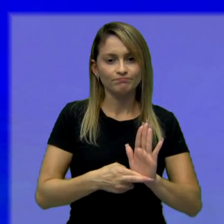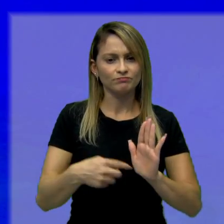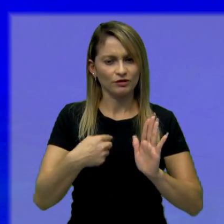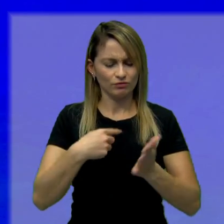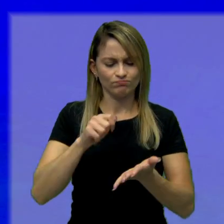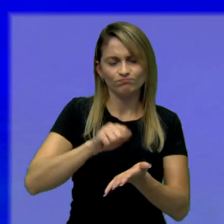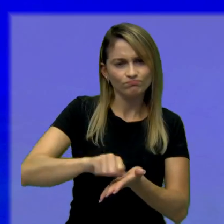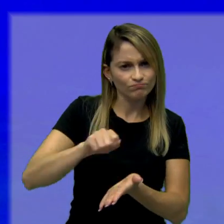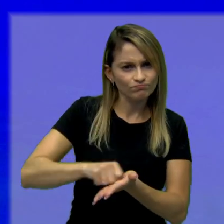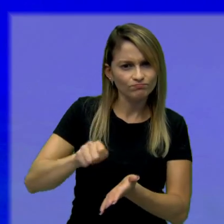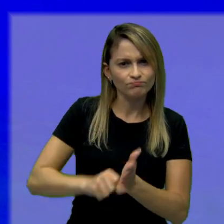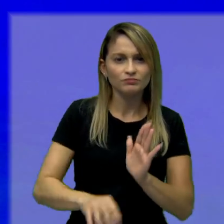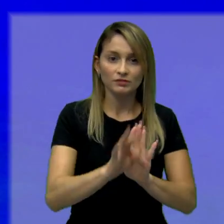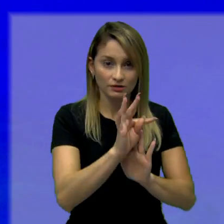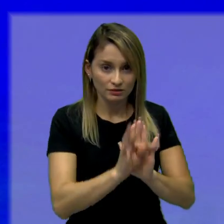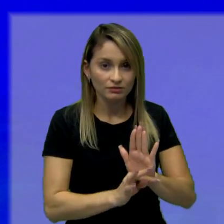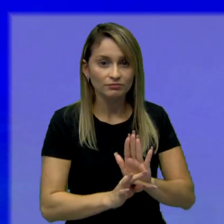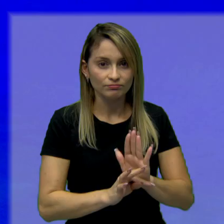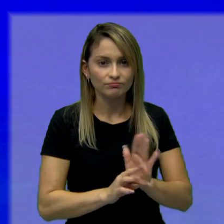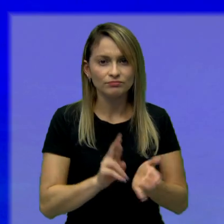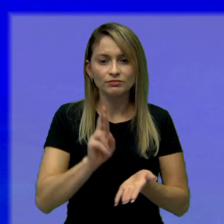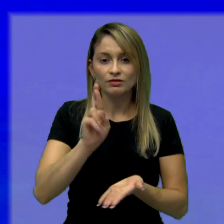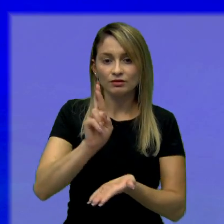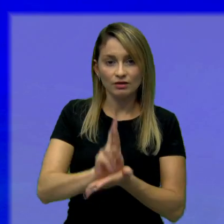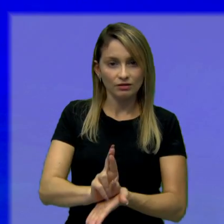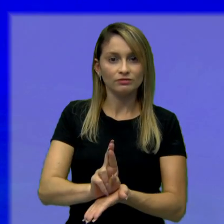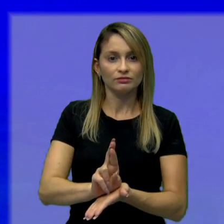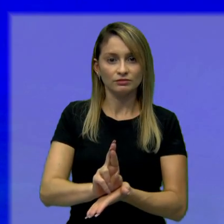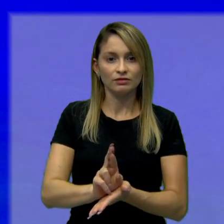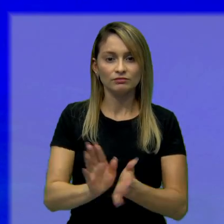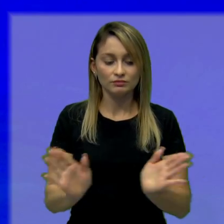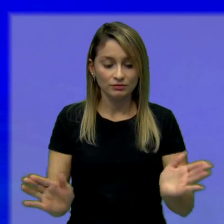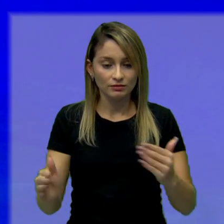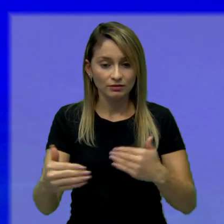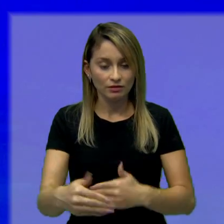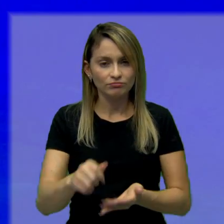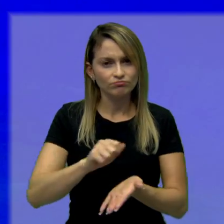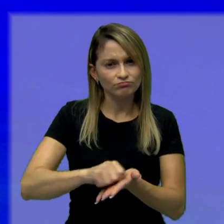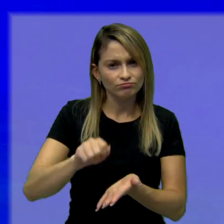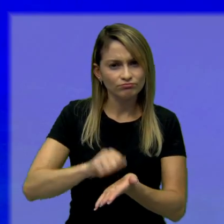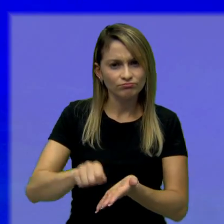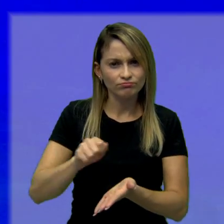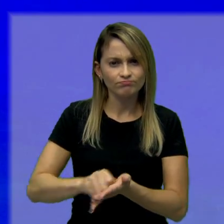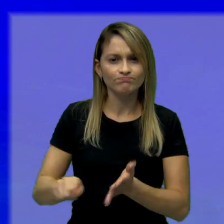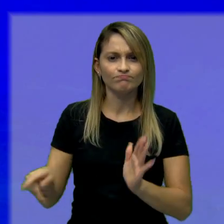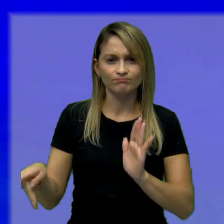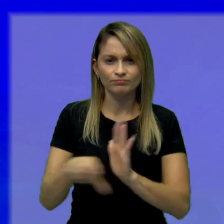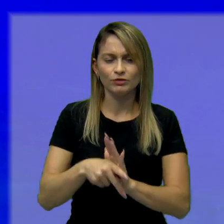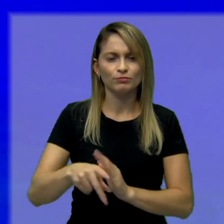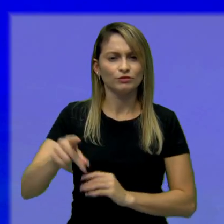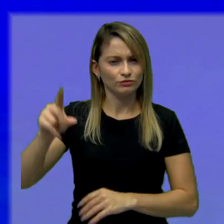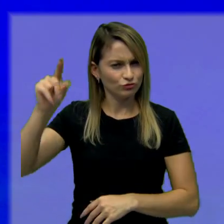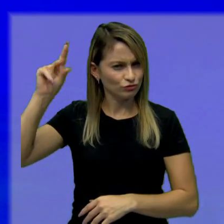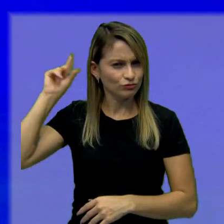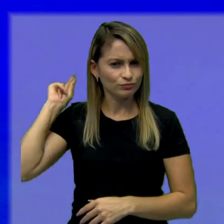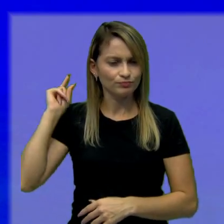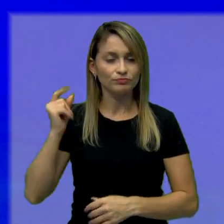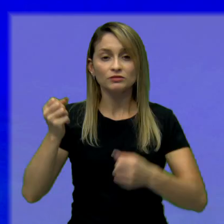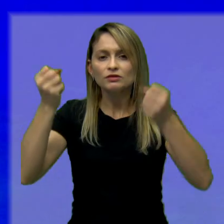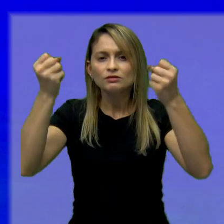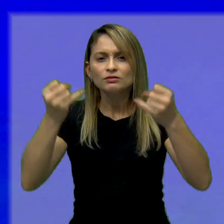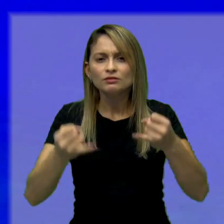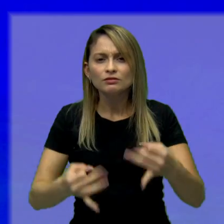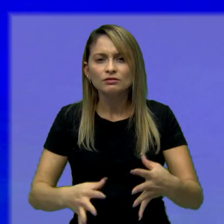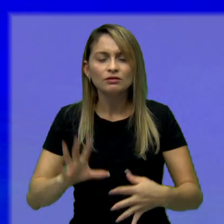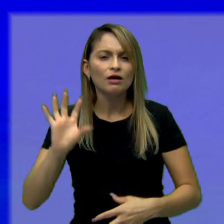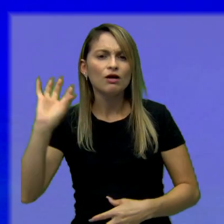novas formas de se compor os textos. A realidade estética é a realidade da época. Vamos falar do